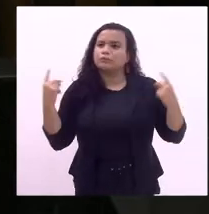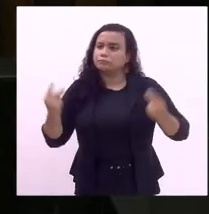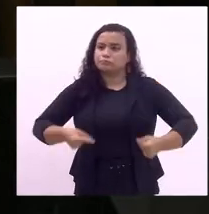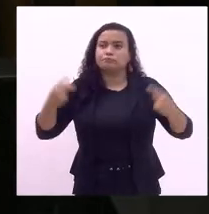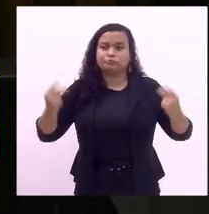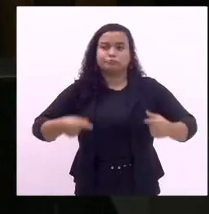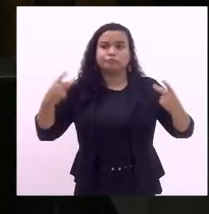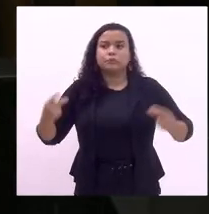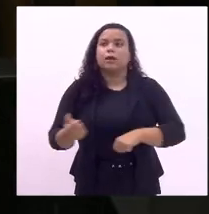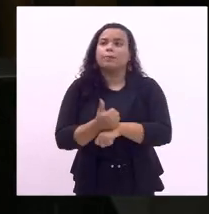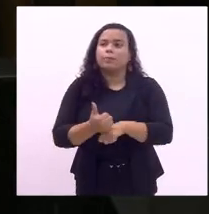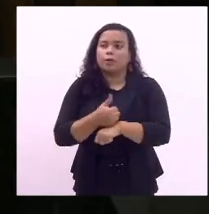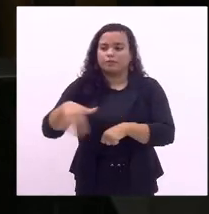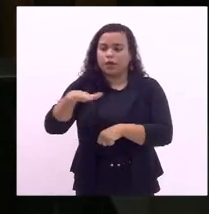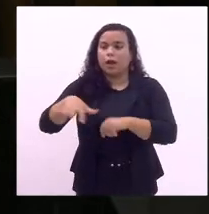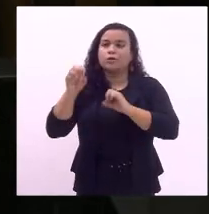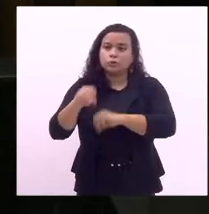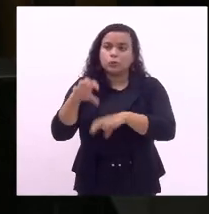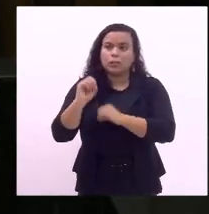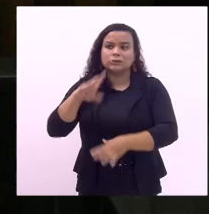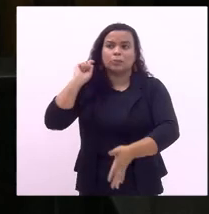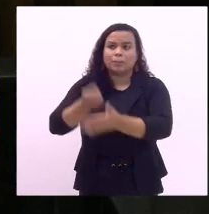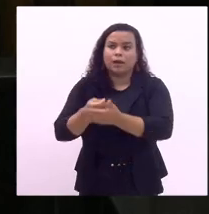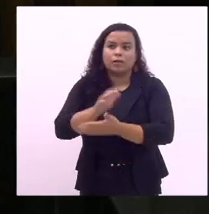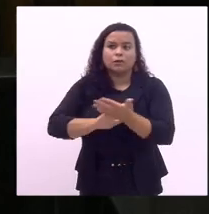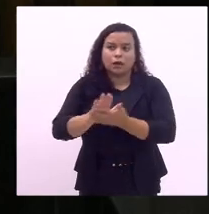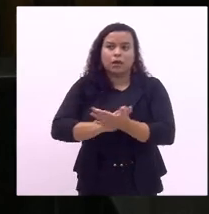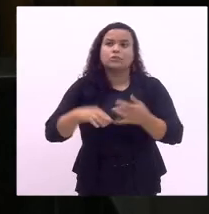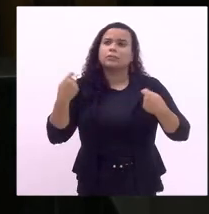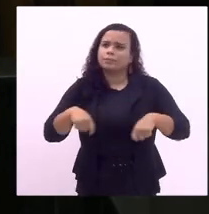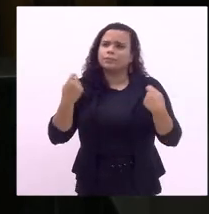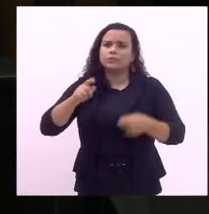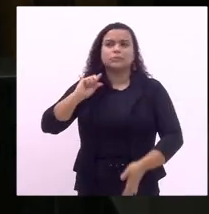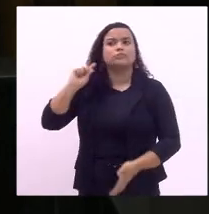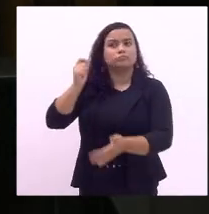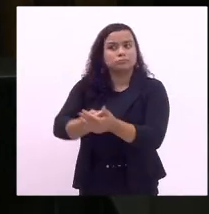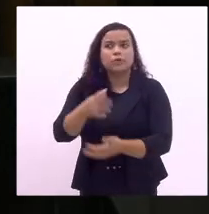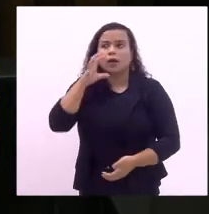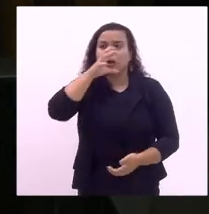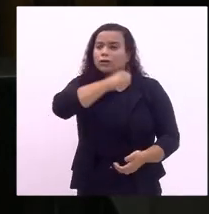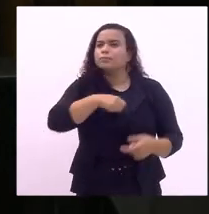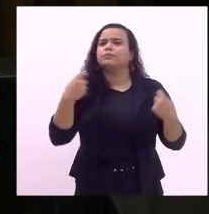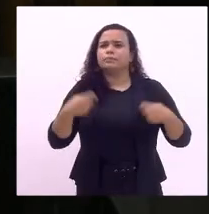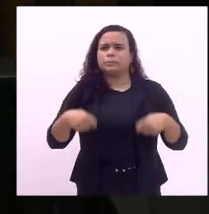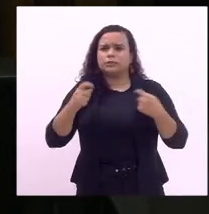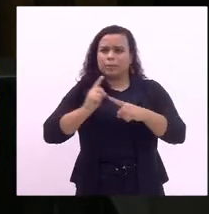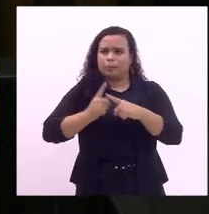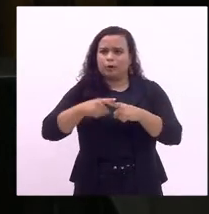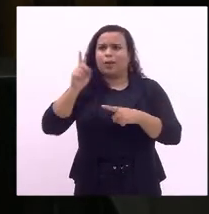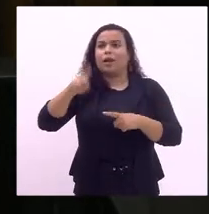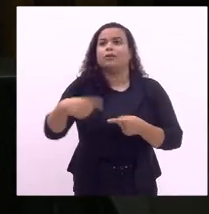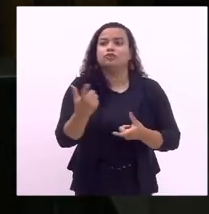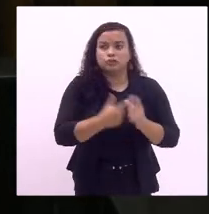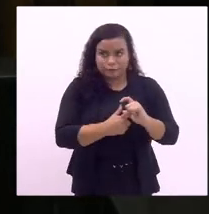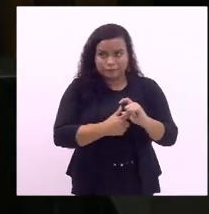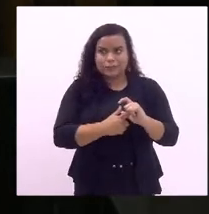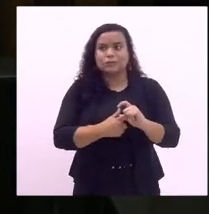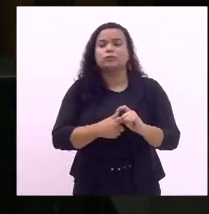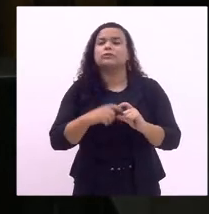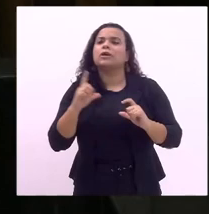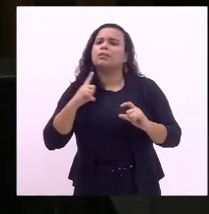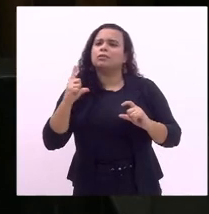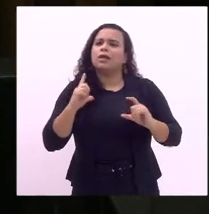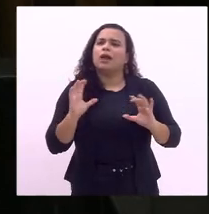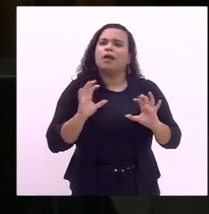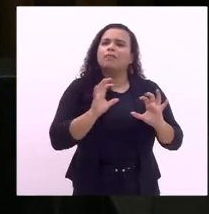os profissionais de educação e que precisam ser equacionados o mais rápido possível, porque são dívidas que interferem diretamente